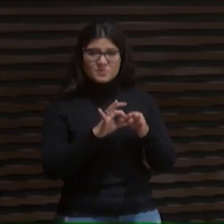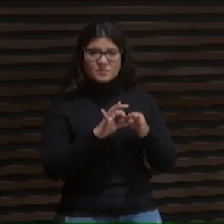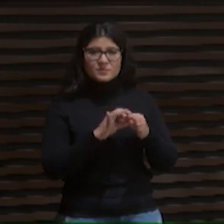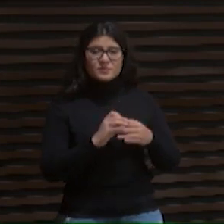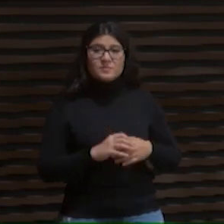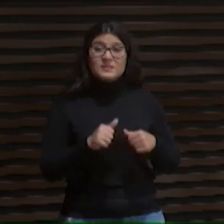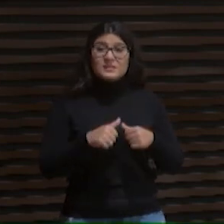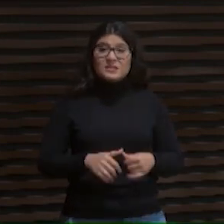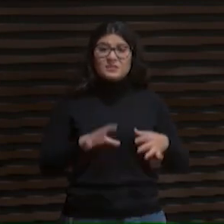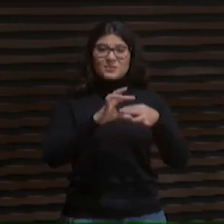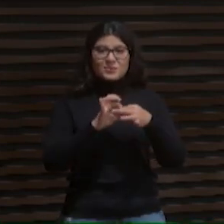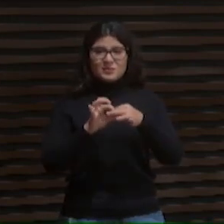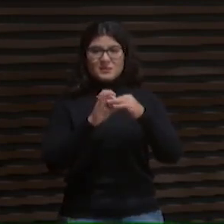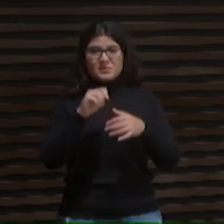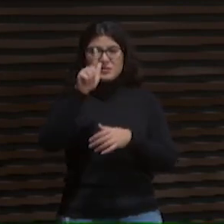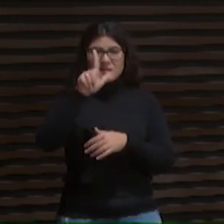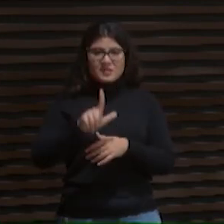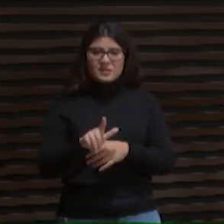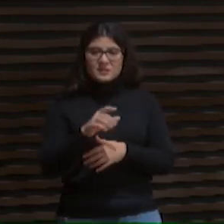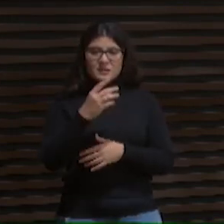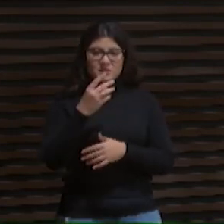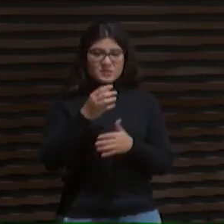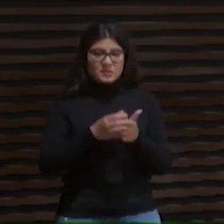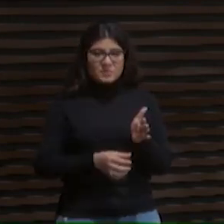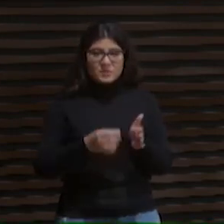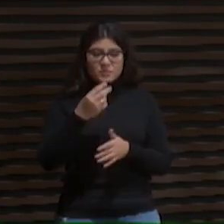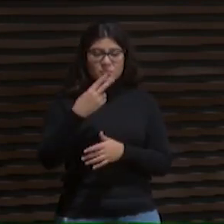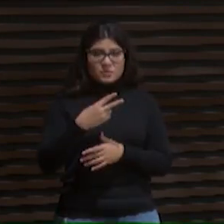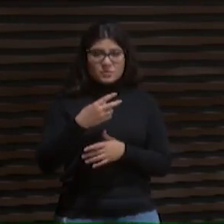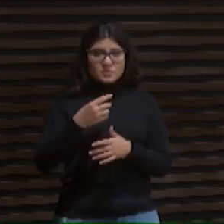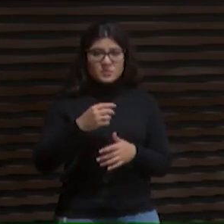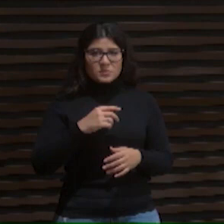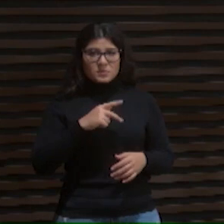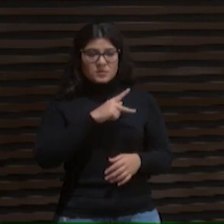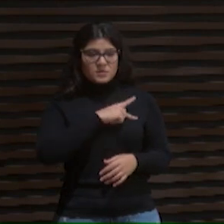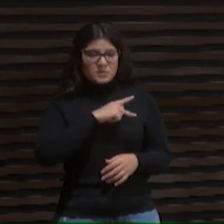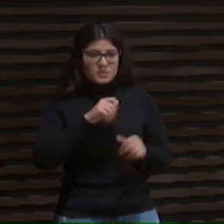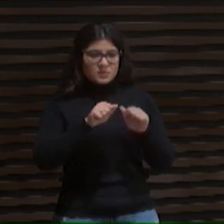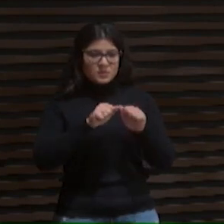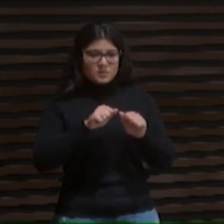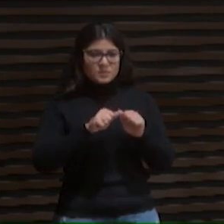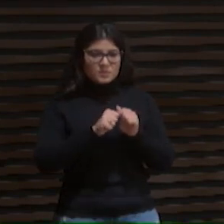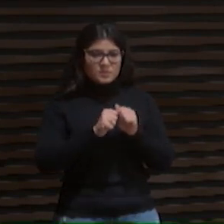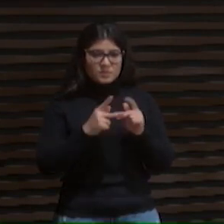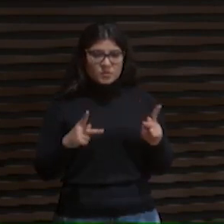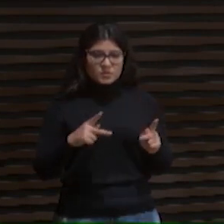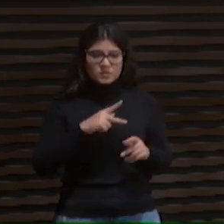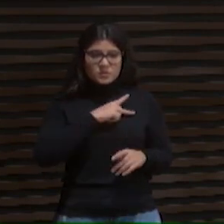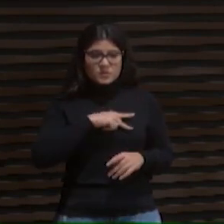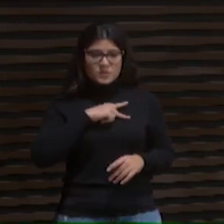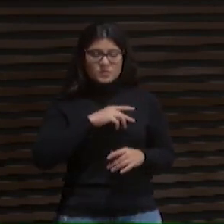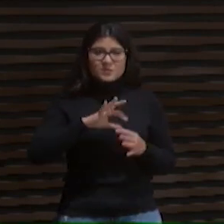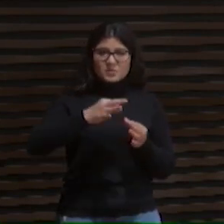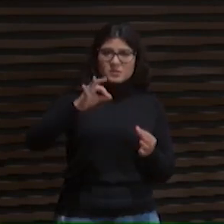contexto de Gálatas 2, o apóstolo Paulo ele vem narrando sobre a